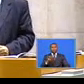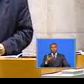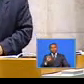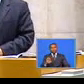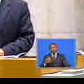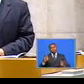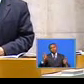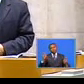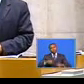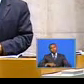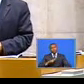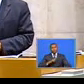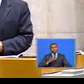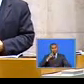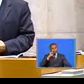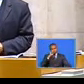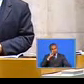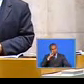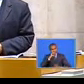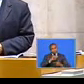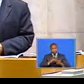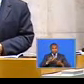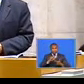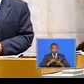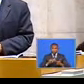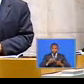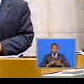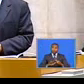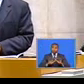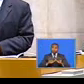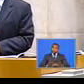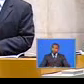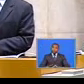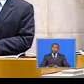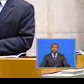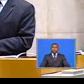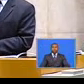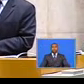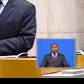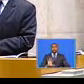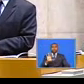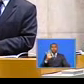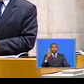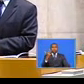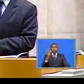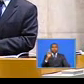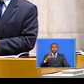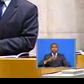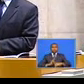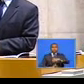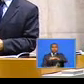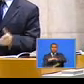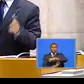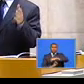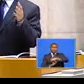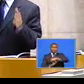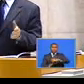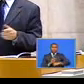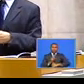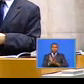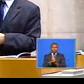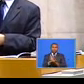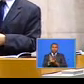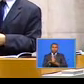ter graves proporções e quis o destino que um pedaço da Ponte dos Remédios caísse sobre o